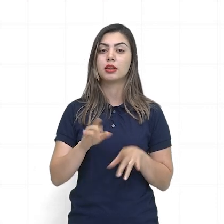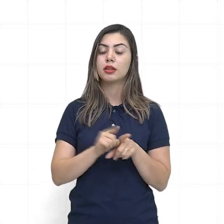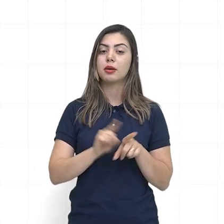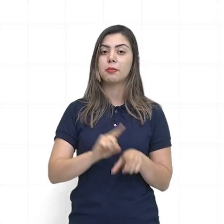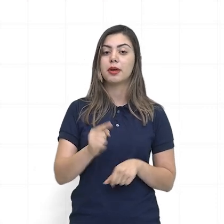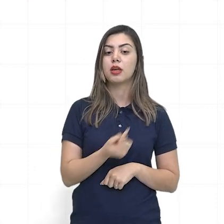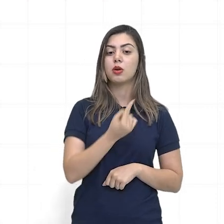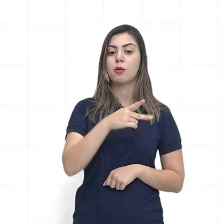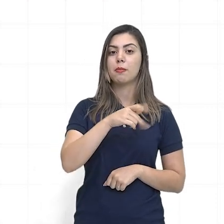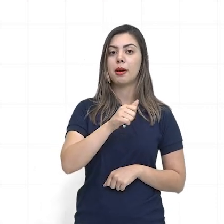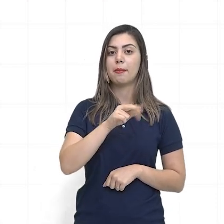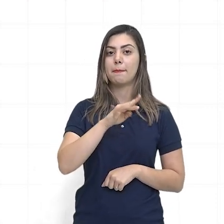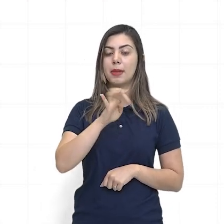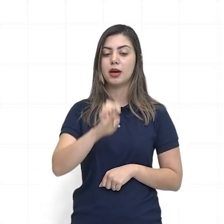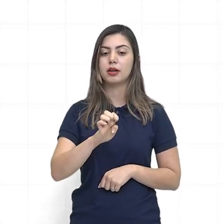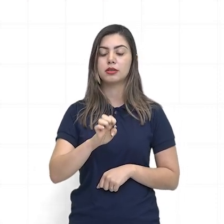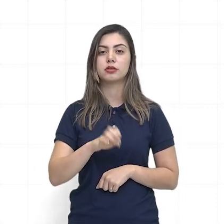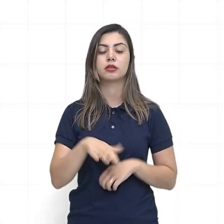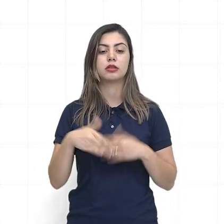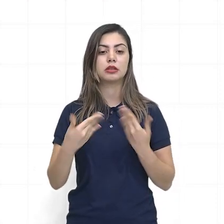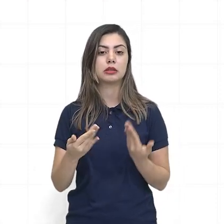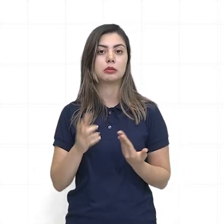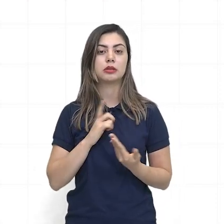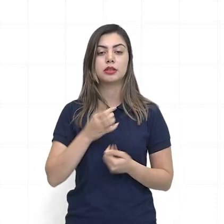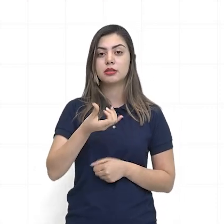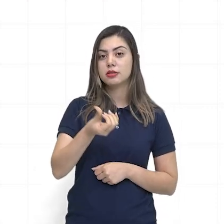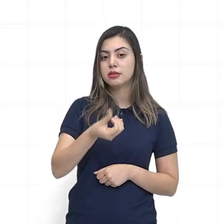parte. Então, 600